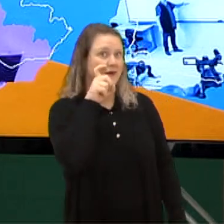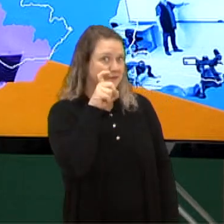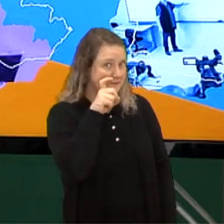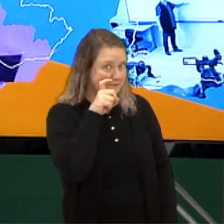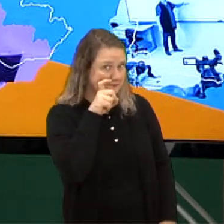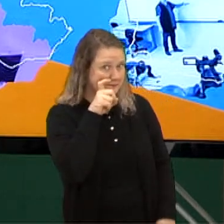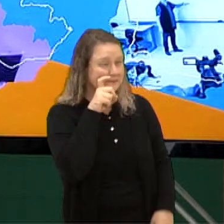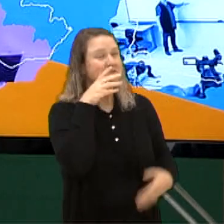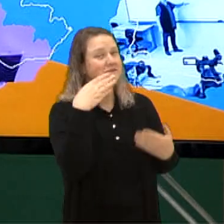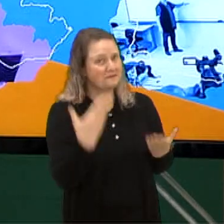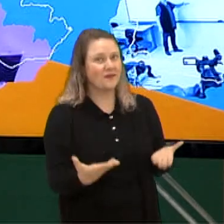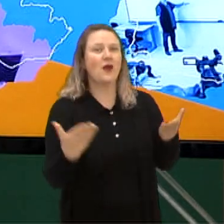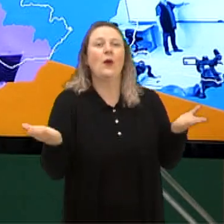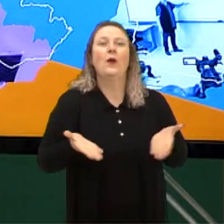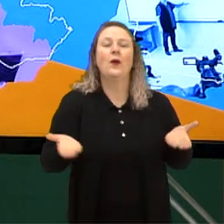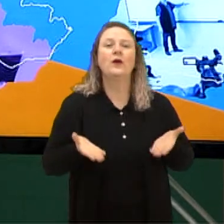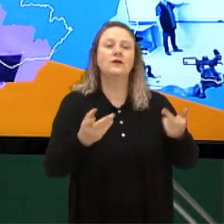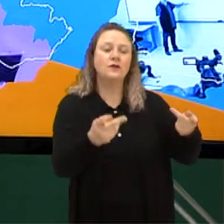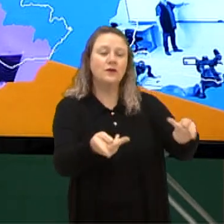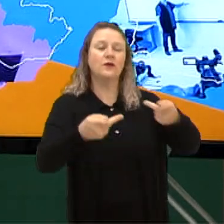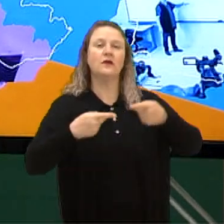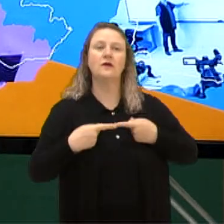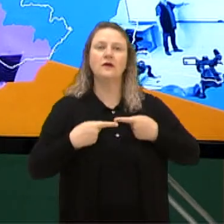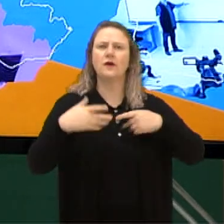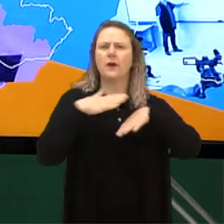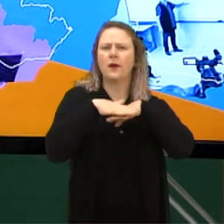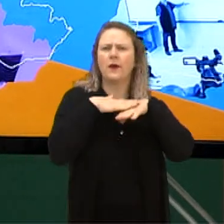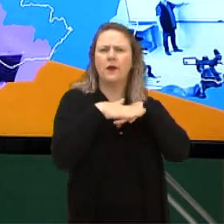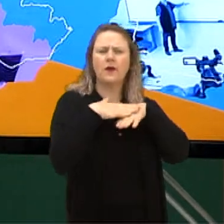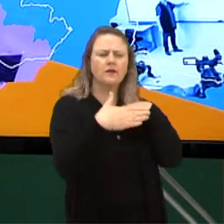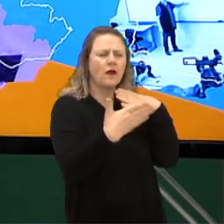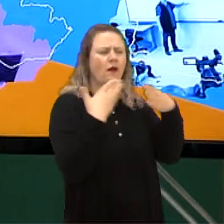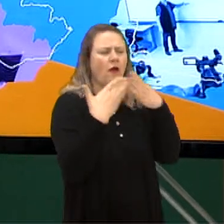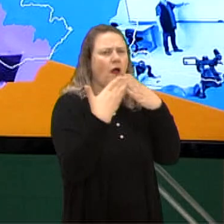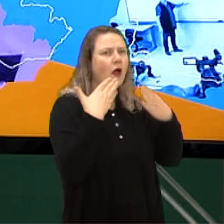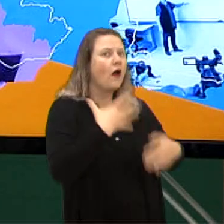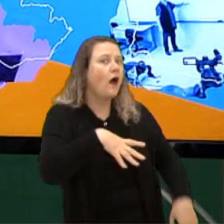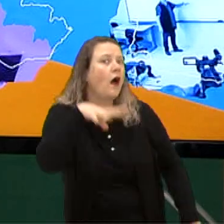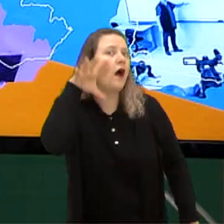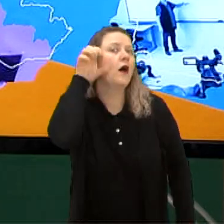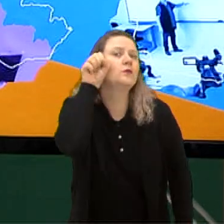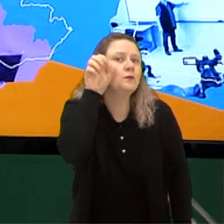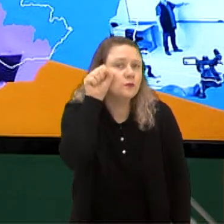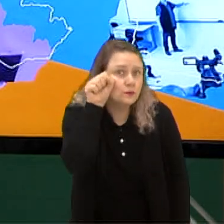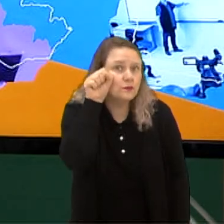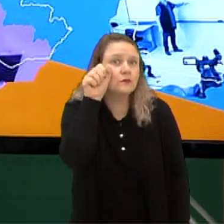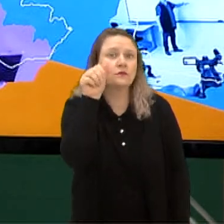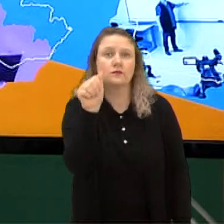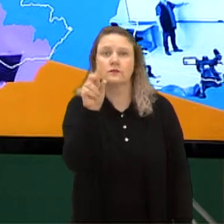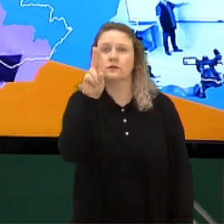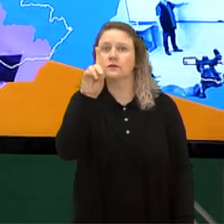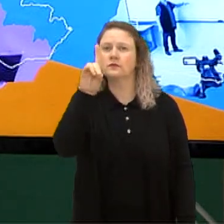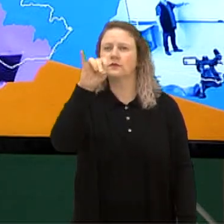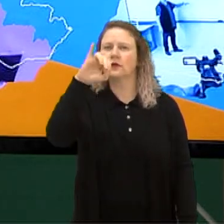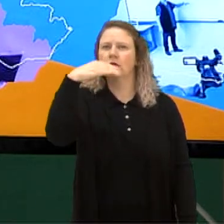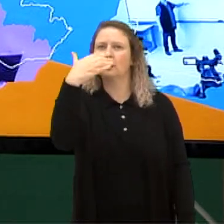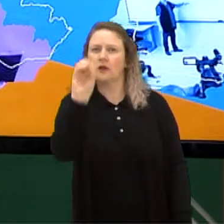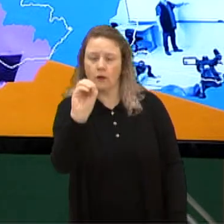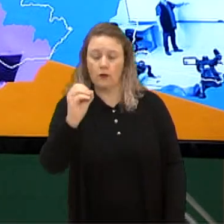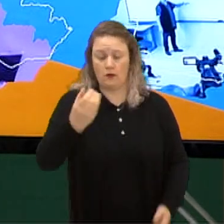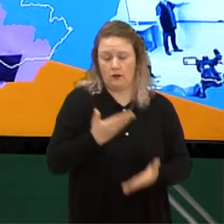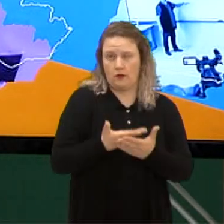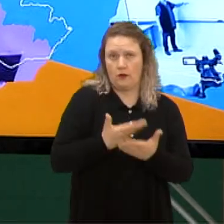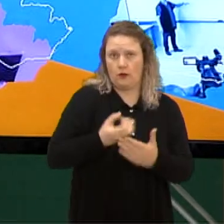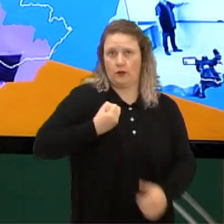vocês. Mas hoje, a nossa convidada vem bater um papo sobre audição. Nossa aula de hoje é a aula número